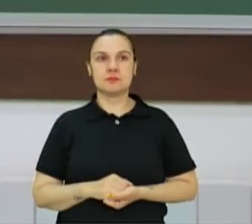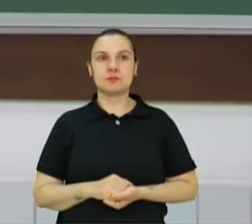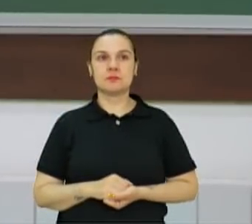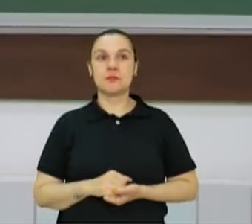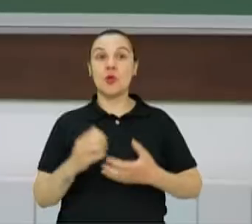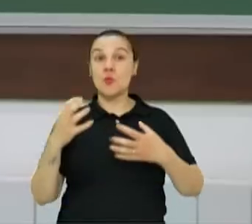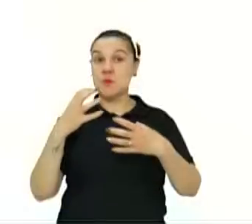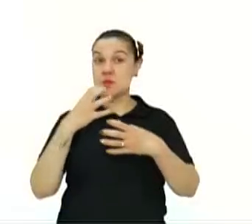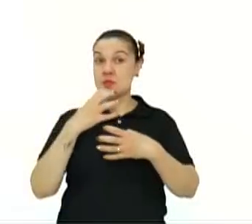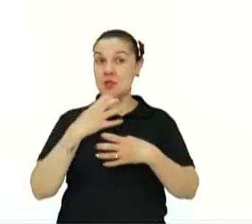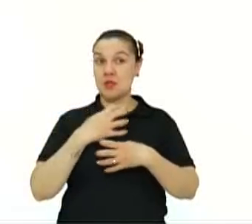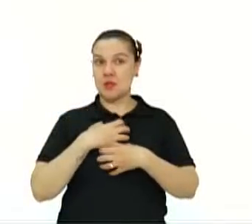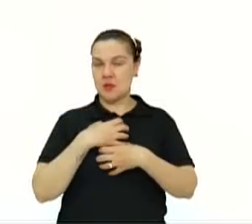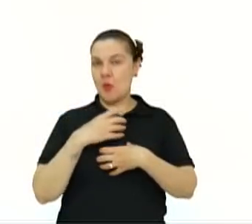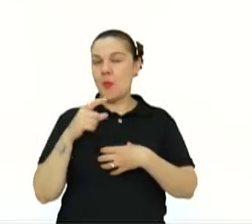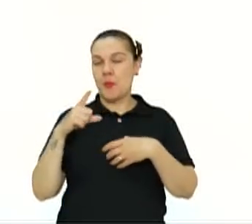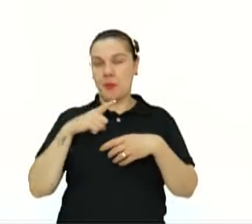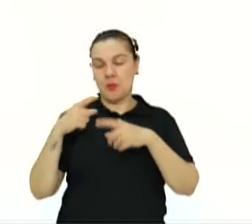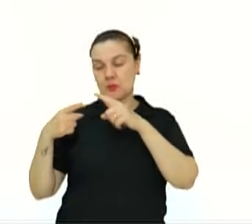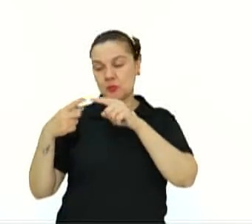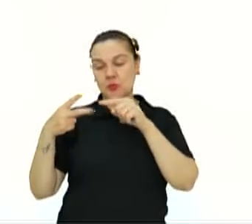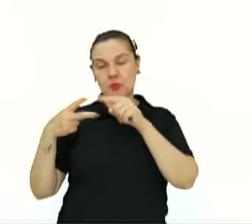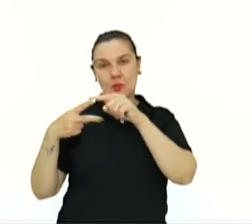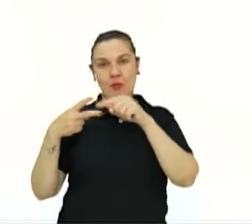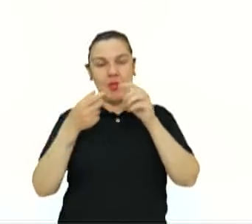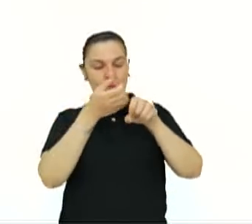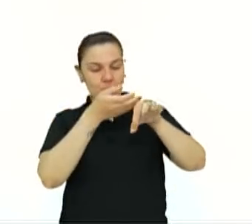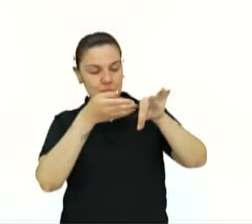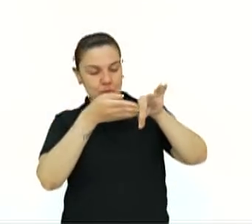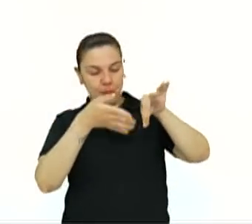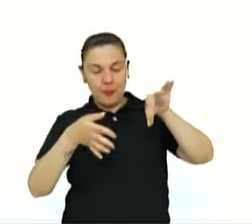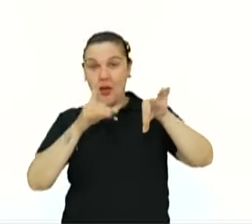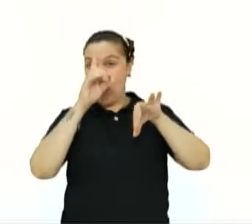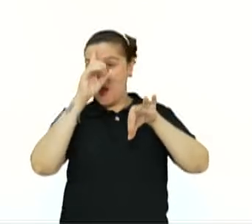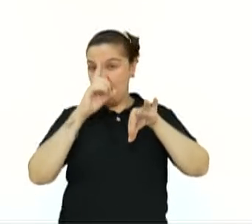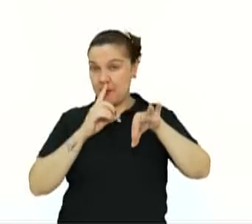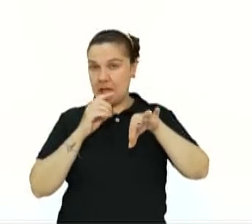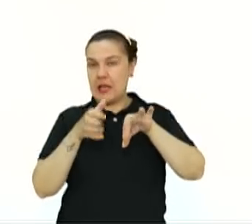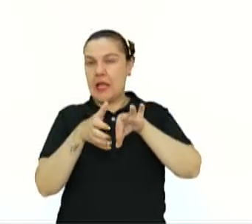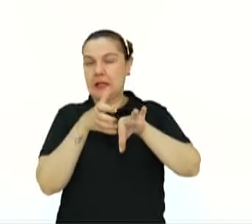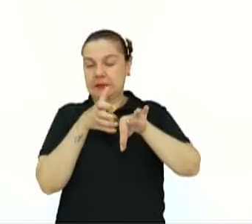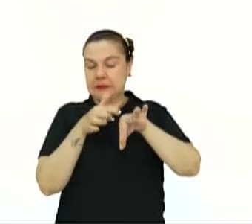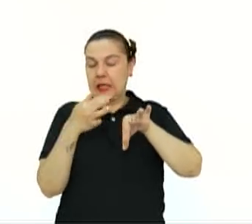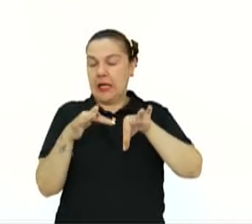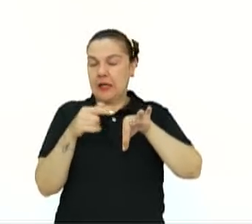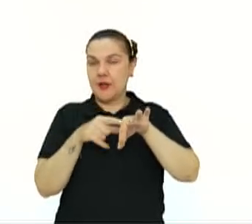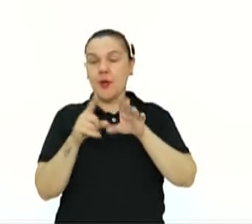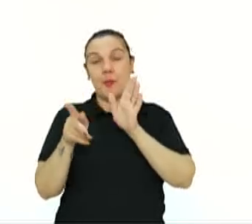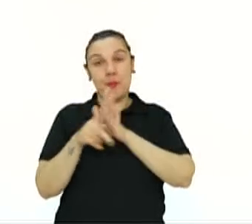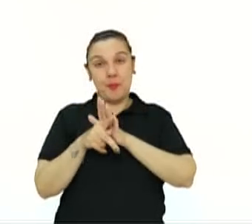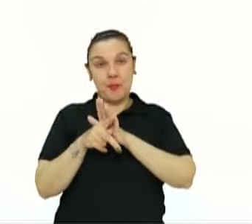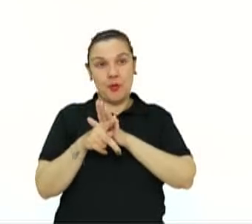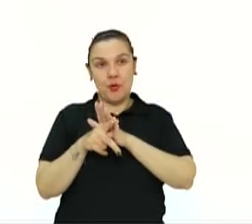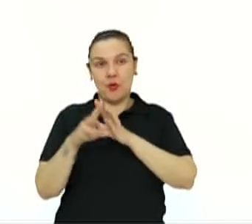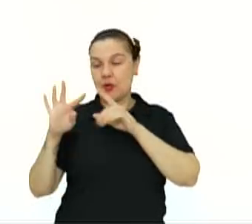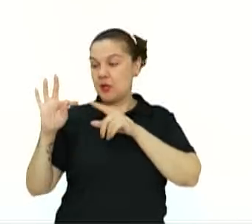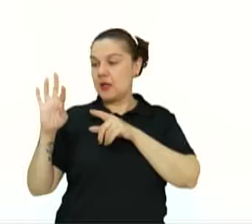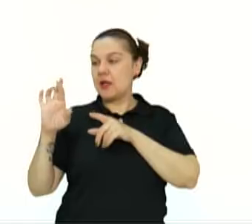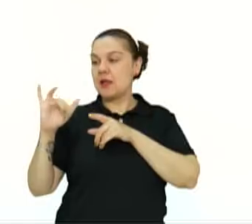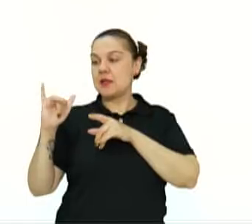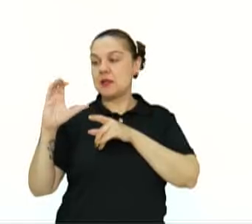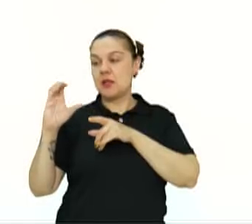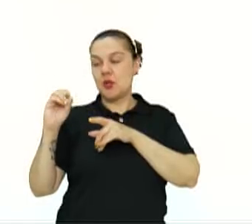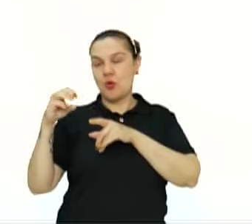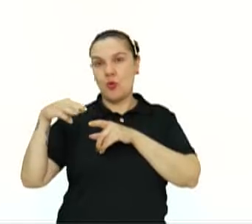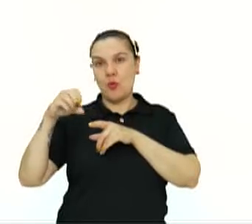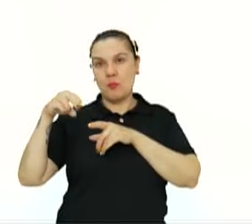olha só, esses sintomas, corrimento amarelo, ardência, podem indicar uma simples tricomoníase,